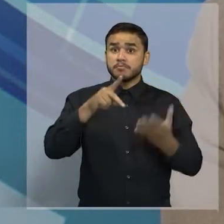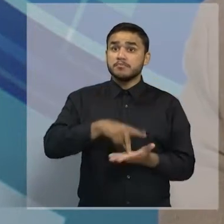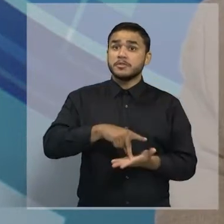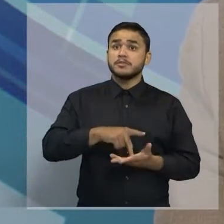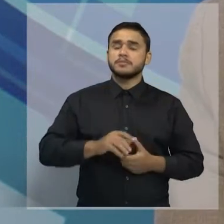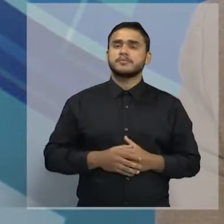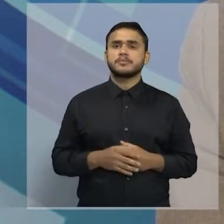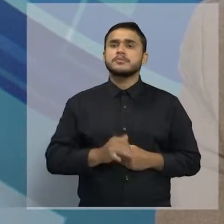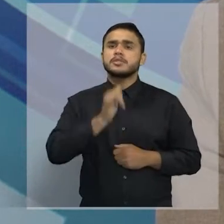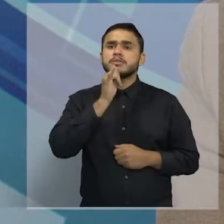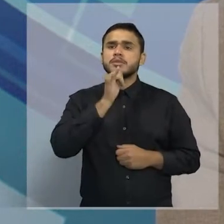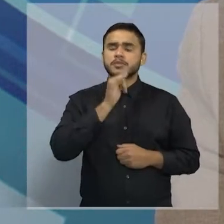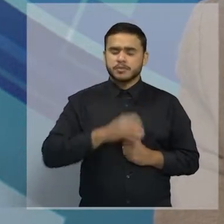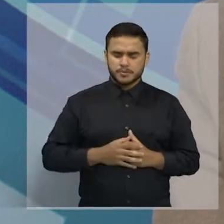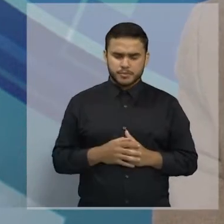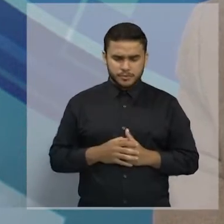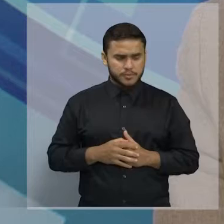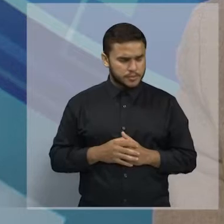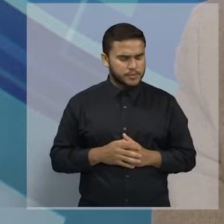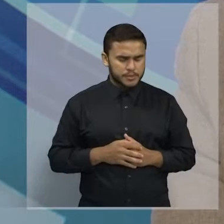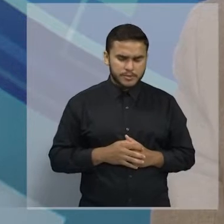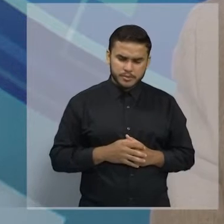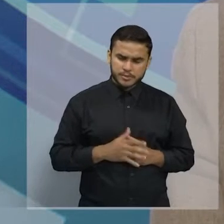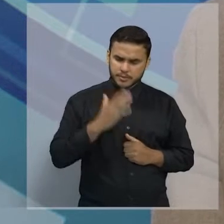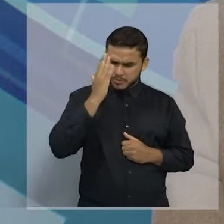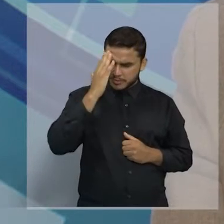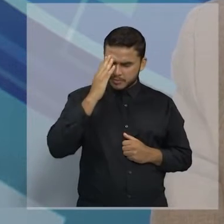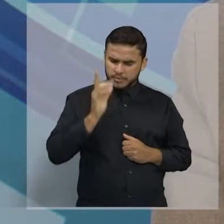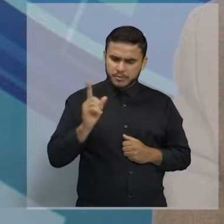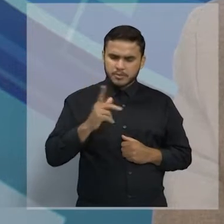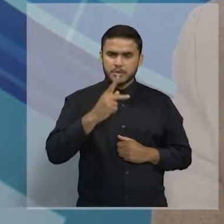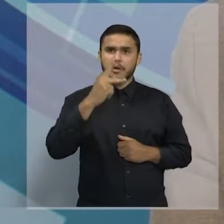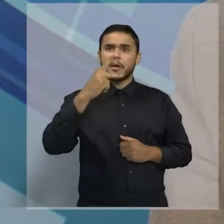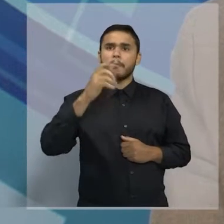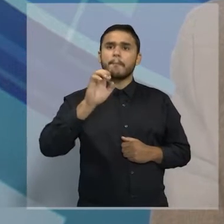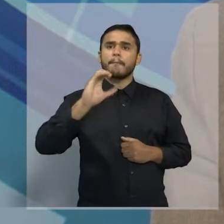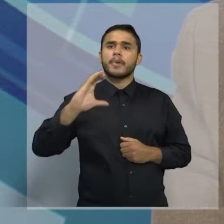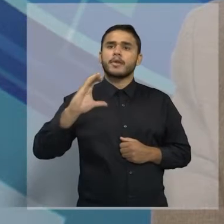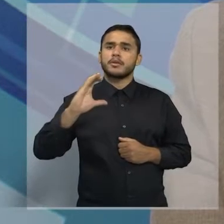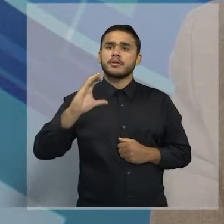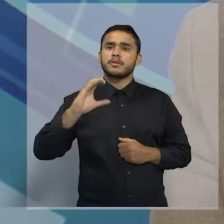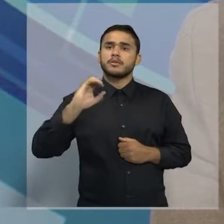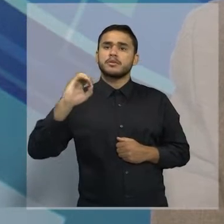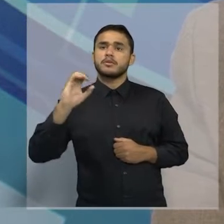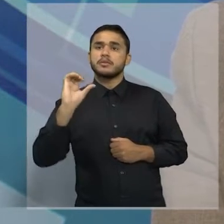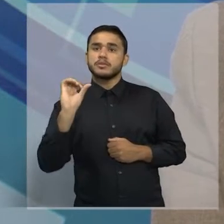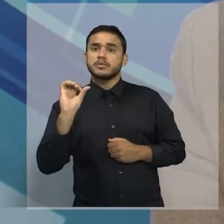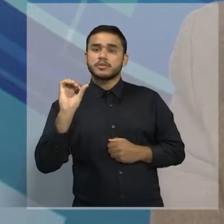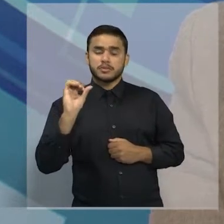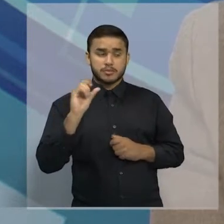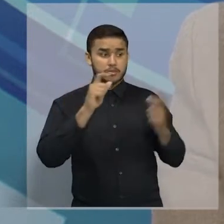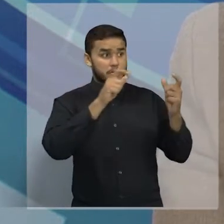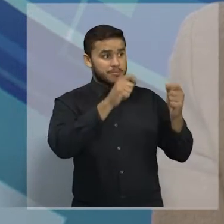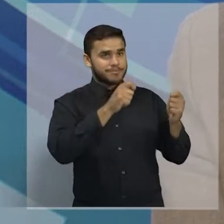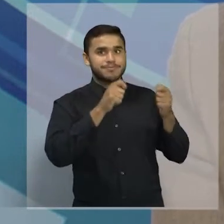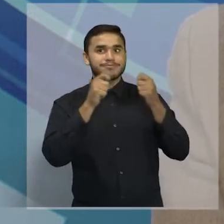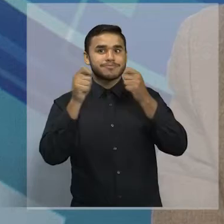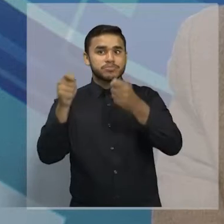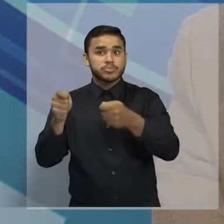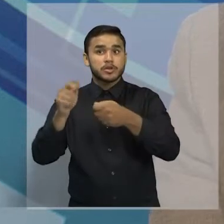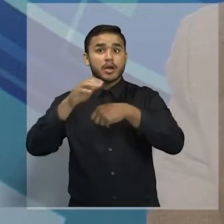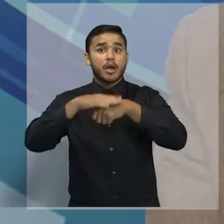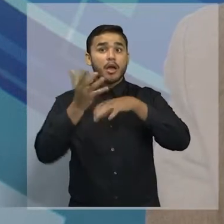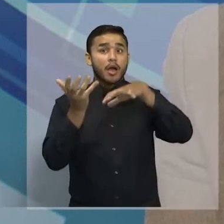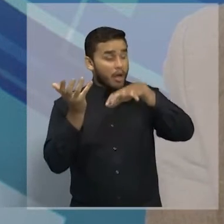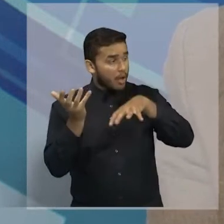Então, o primeiro ponto é que a emenda a PEC 06, encaminhada para a Câmara